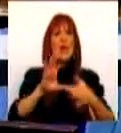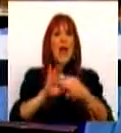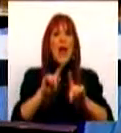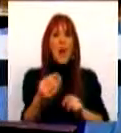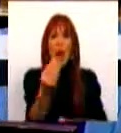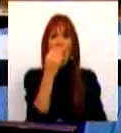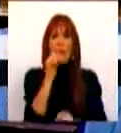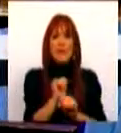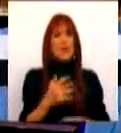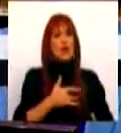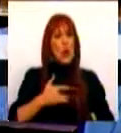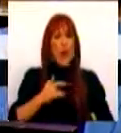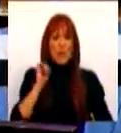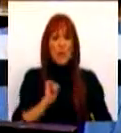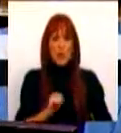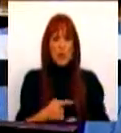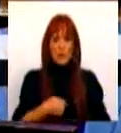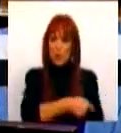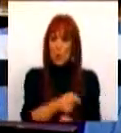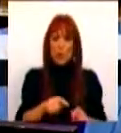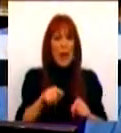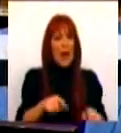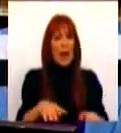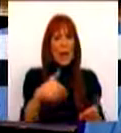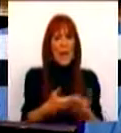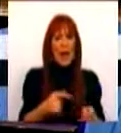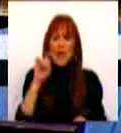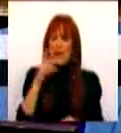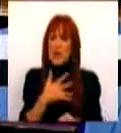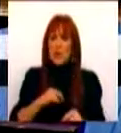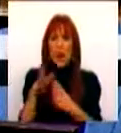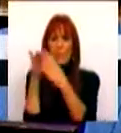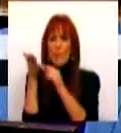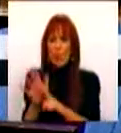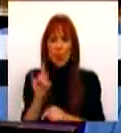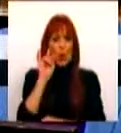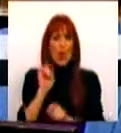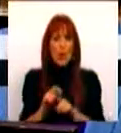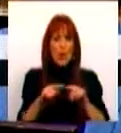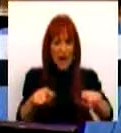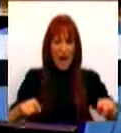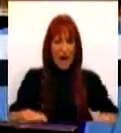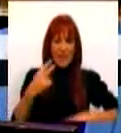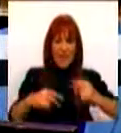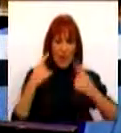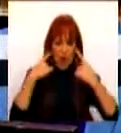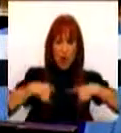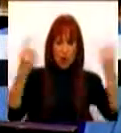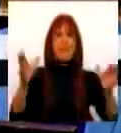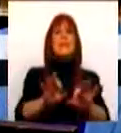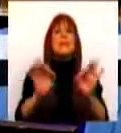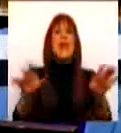com a alimentação saudável, o abastecimento local e a salvaguarda de padrões de qualidade em cantinas públicas, assim